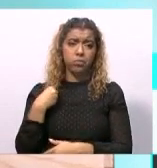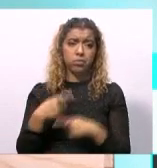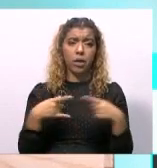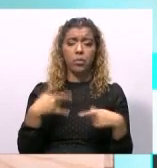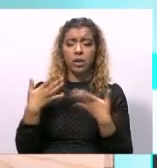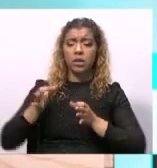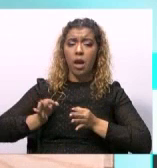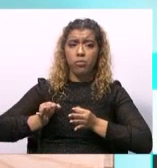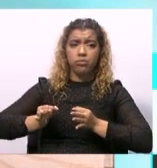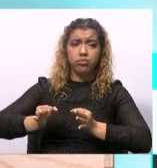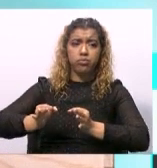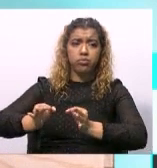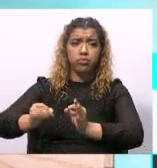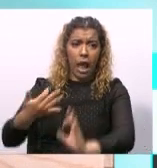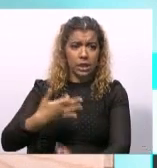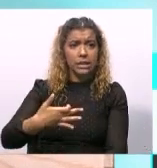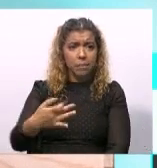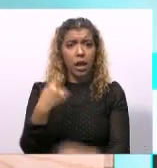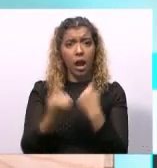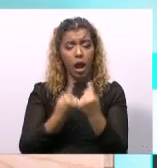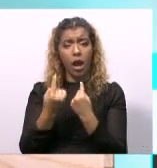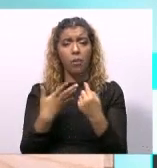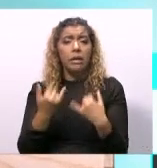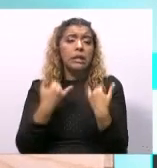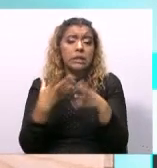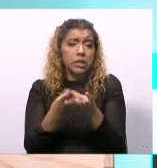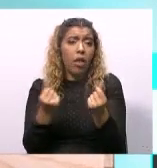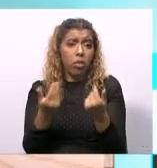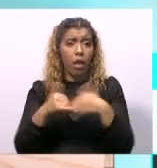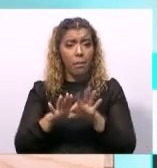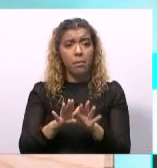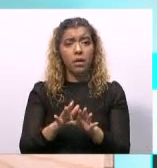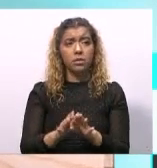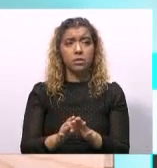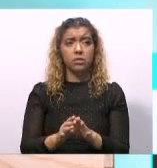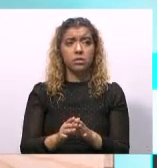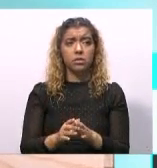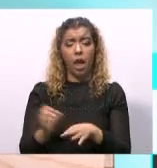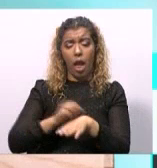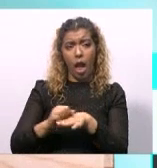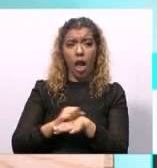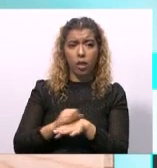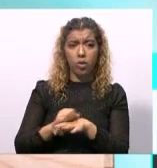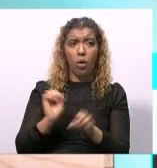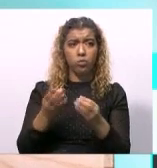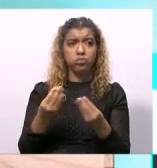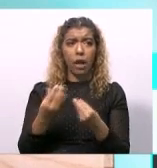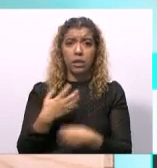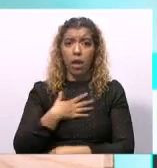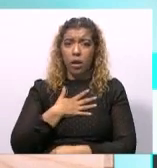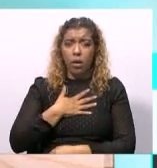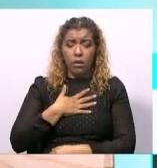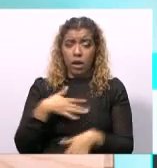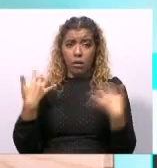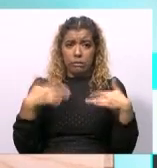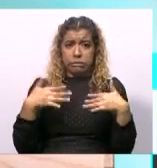se arrasta umas semanas. Claro. Depois passa. Mas dá-me aquela comichão, é um desespero enorme, e